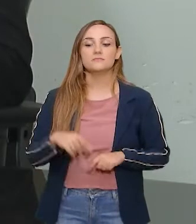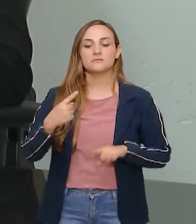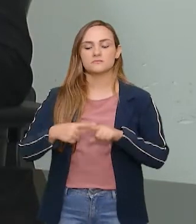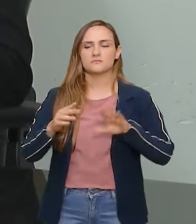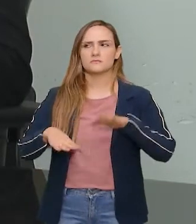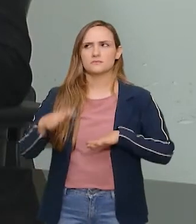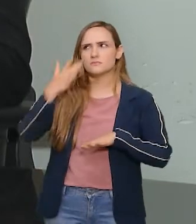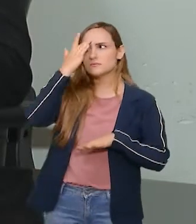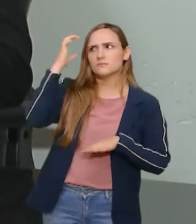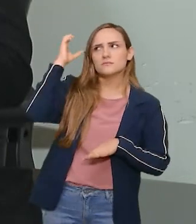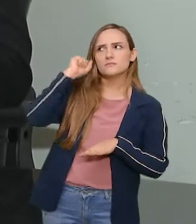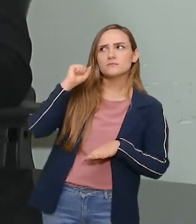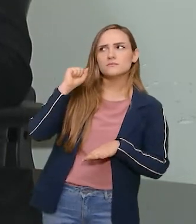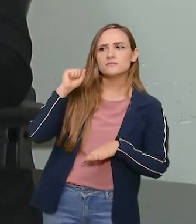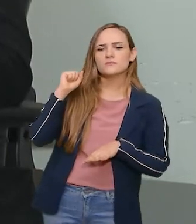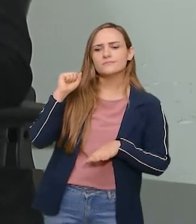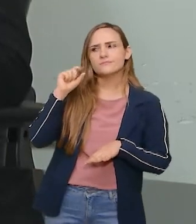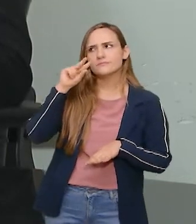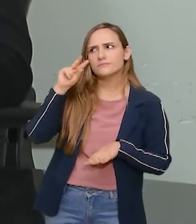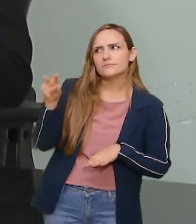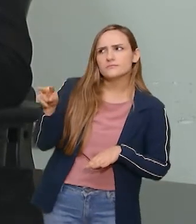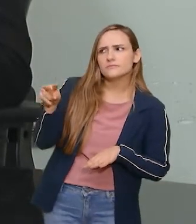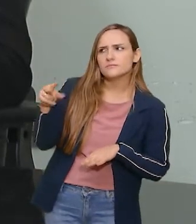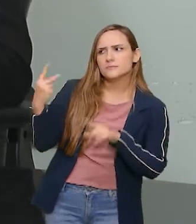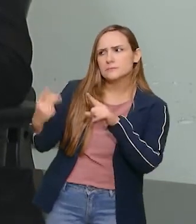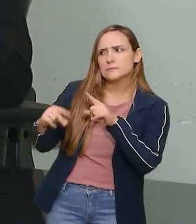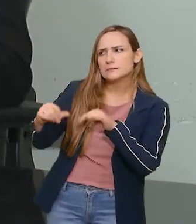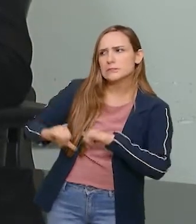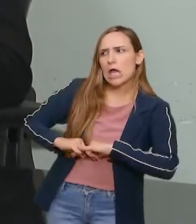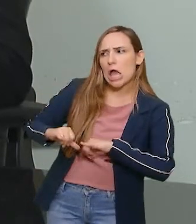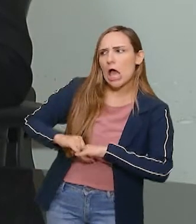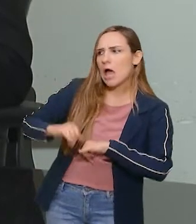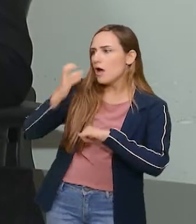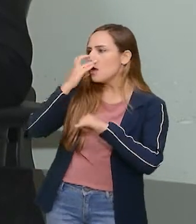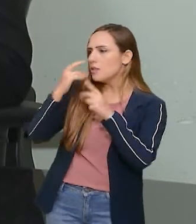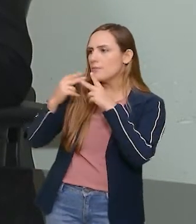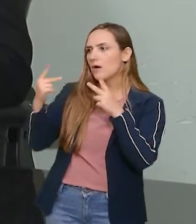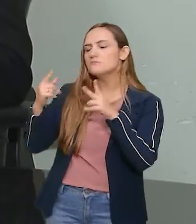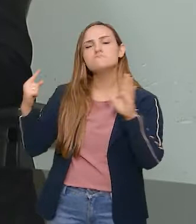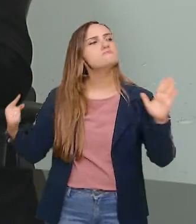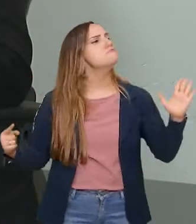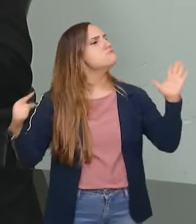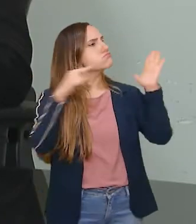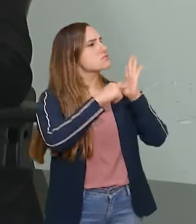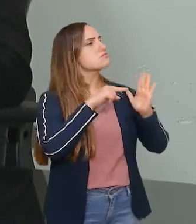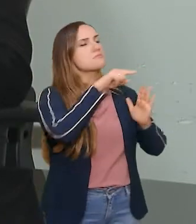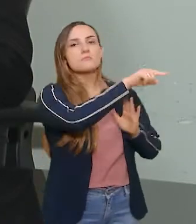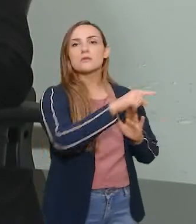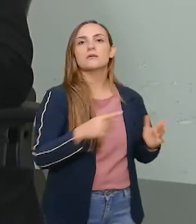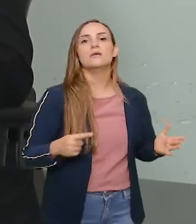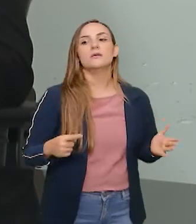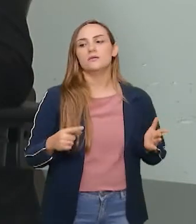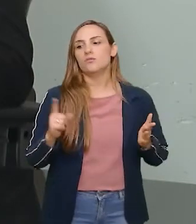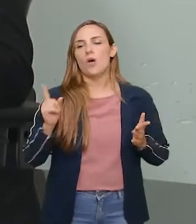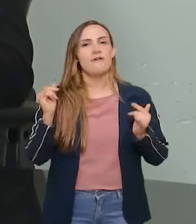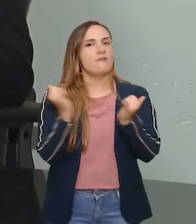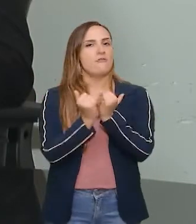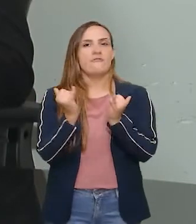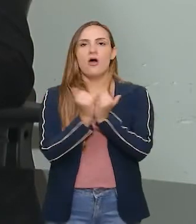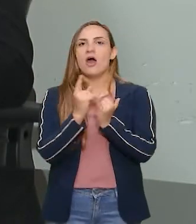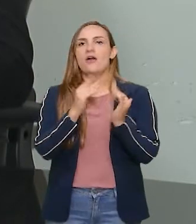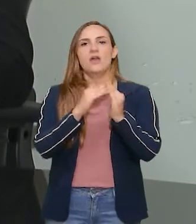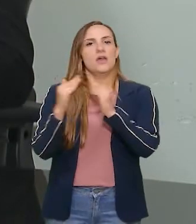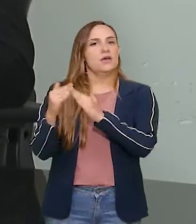essa questão para as autoridades competentes, seja a Secretaria do Meio Ambiente ou o órgão responsável, tem